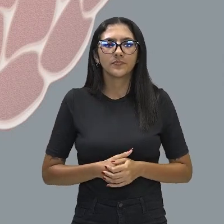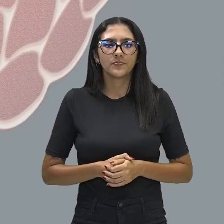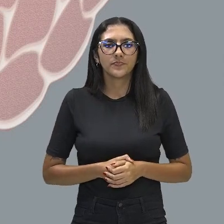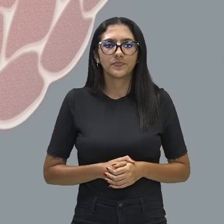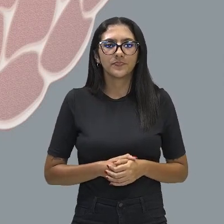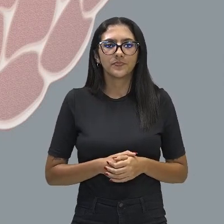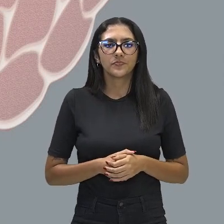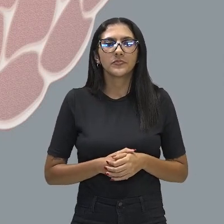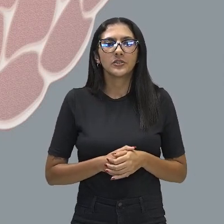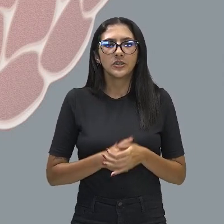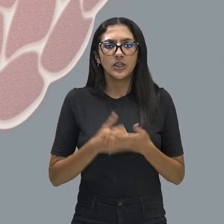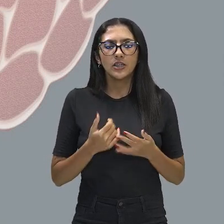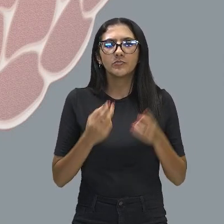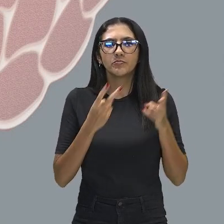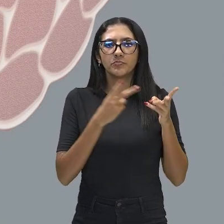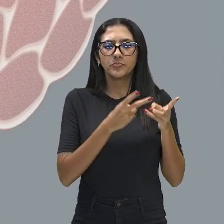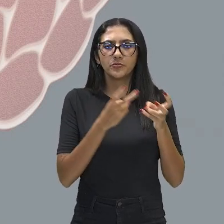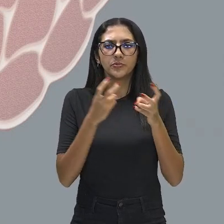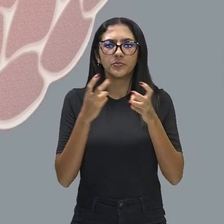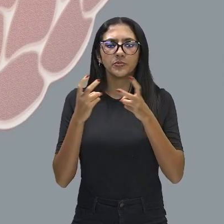nós observamos